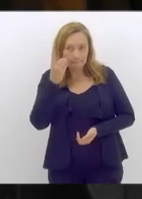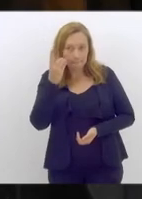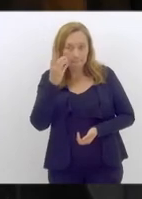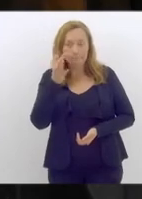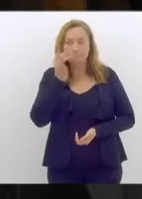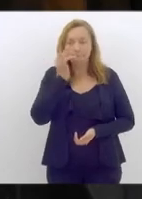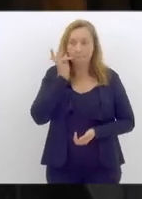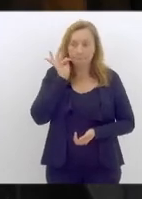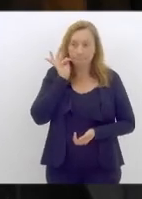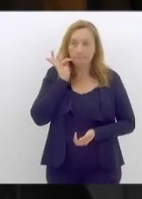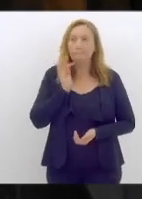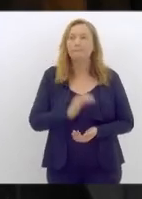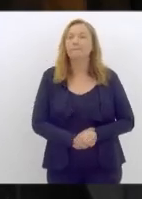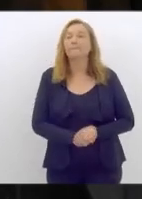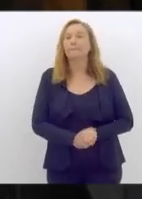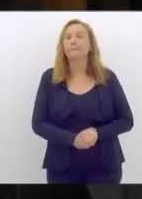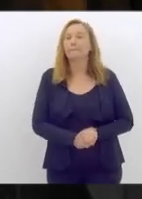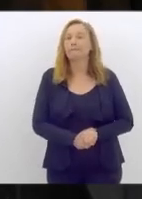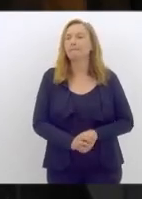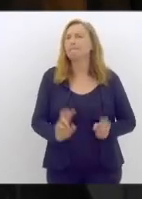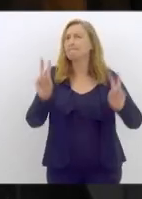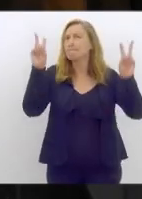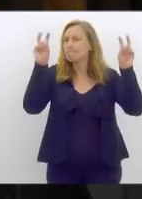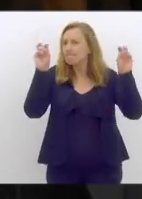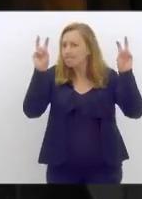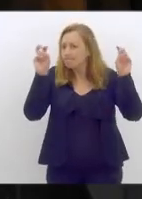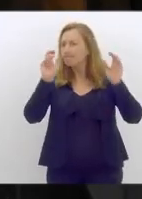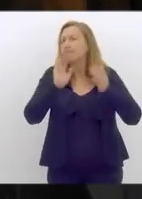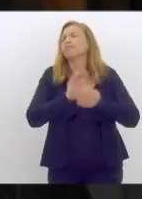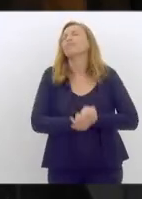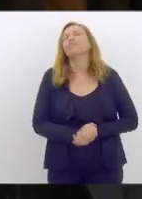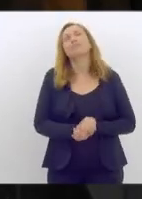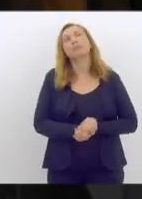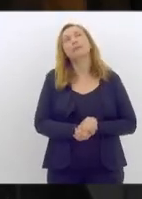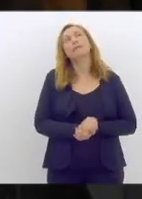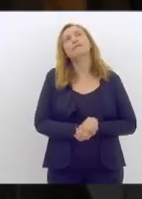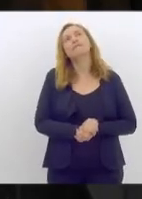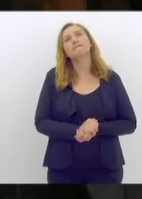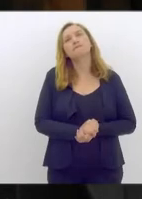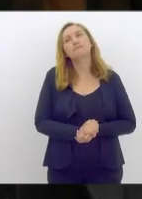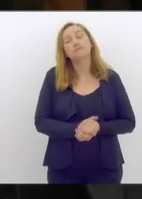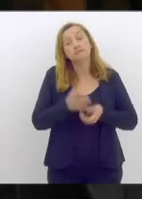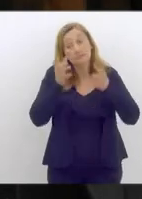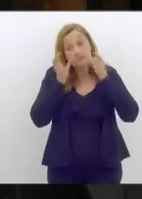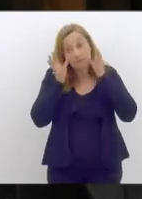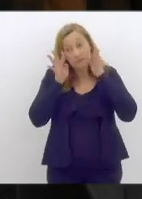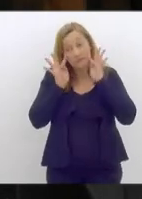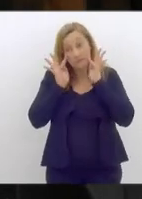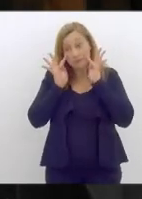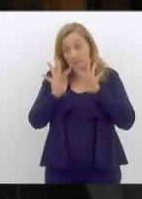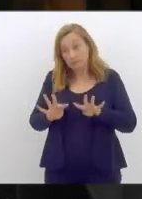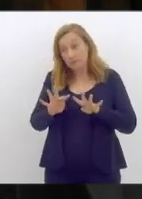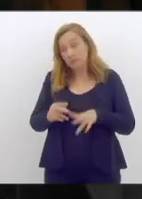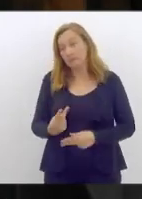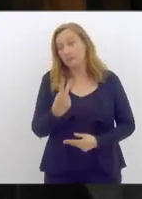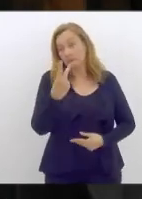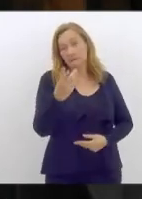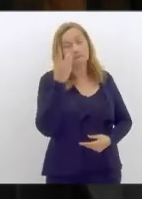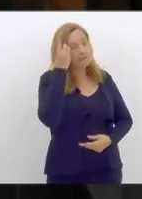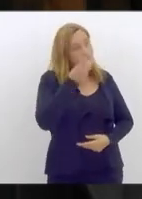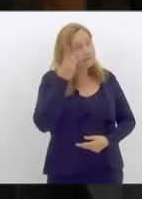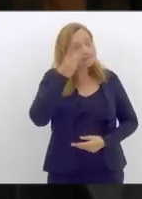Flávio serafini uma questão pertinente e tô chamando atenção dos dois deputados